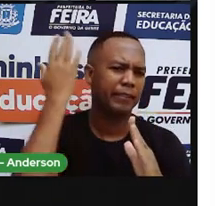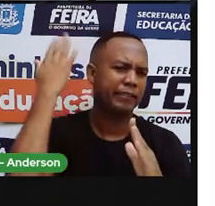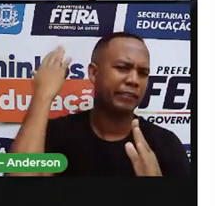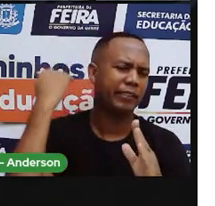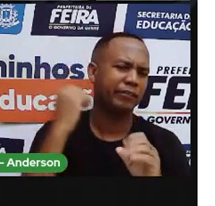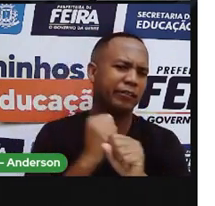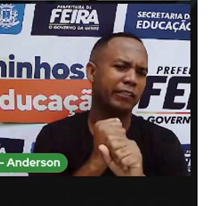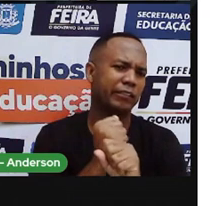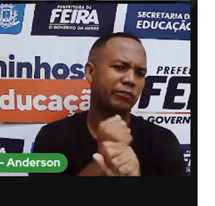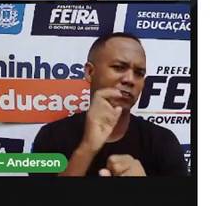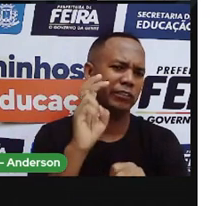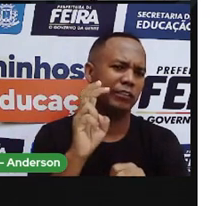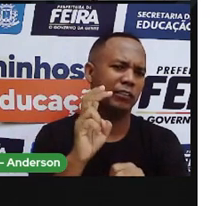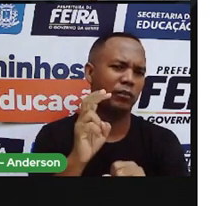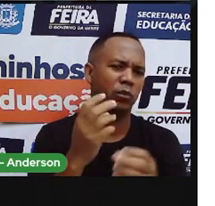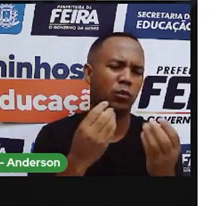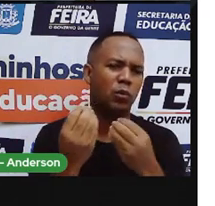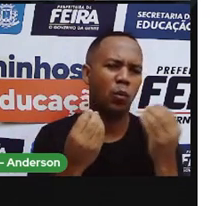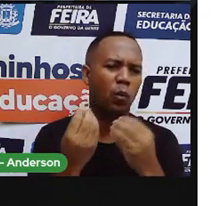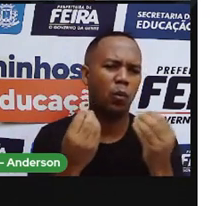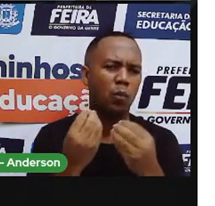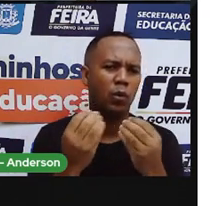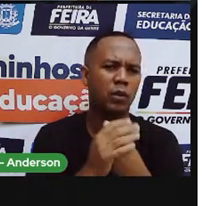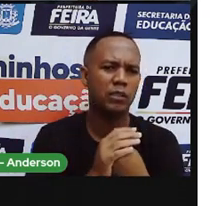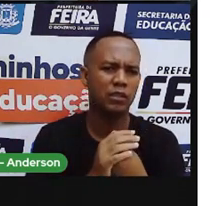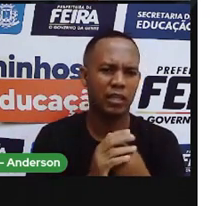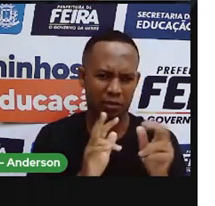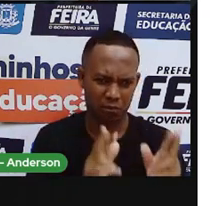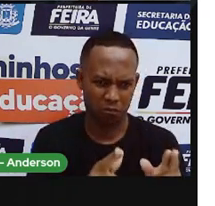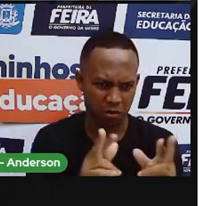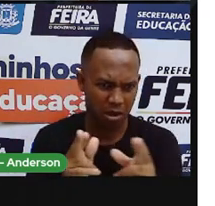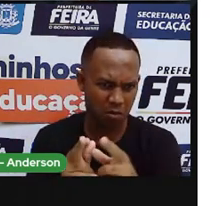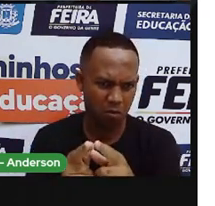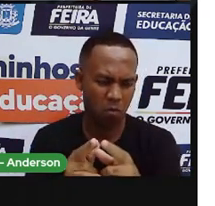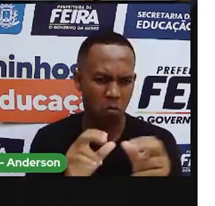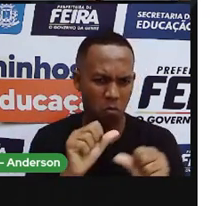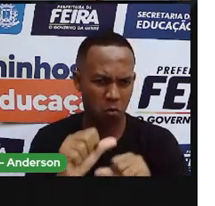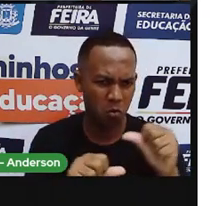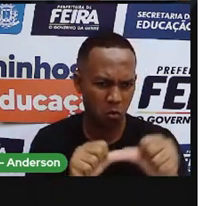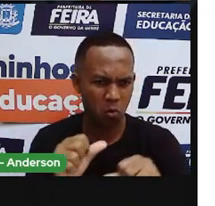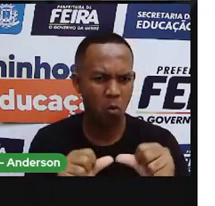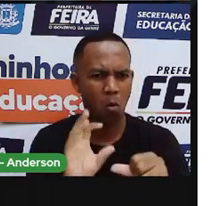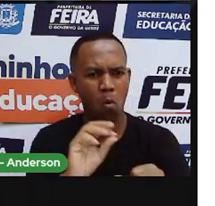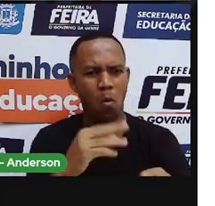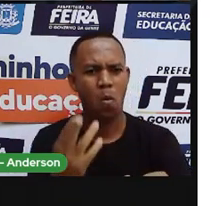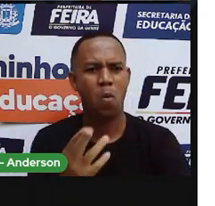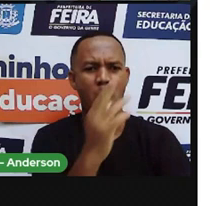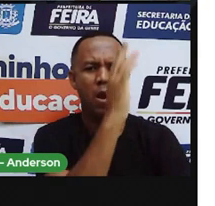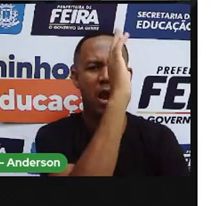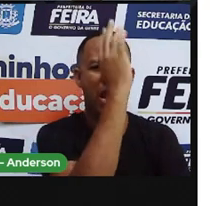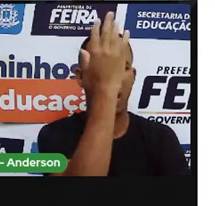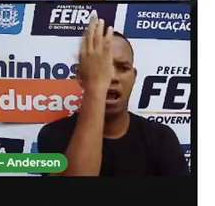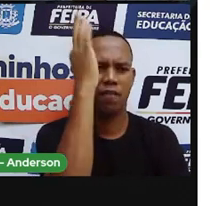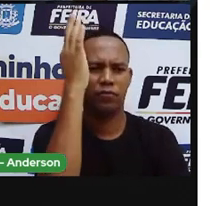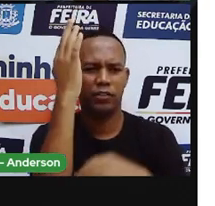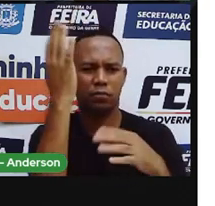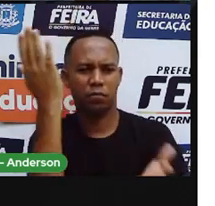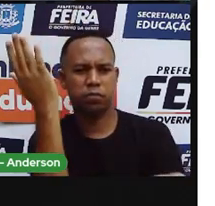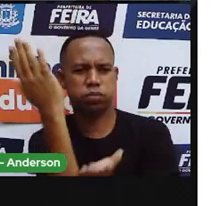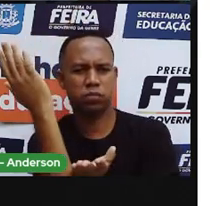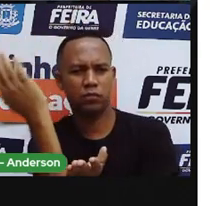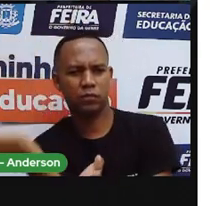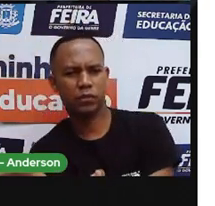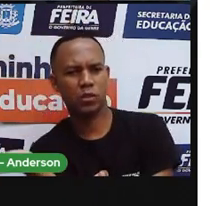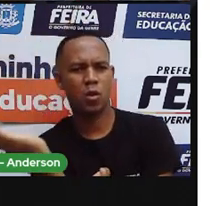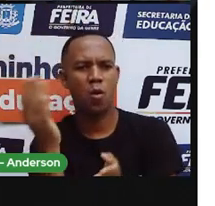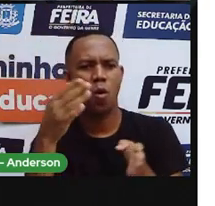5 anos atrás era tudo igual, há 3 anos atrás era desse mesmo jeito. Alguma árvore foi cortada, alguma rua foi